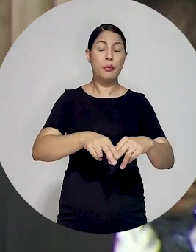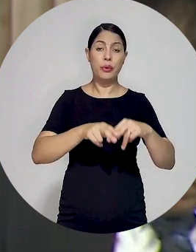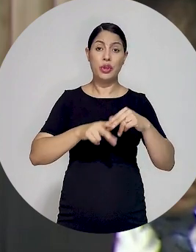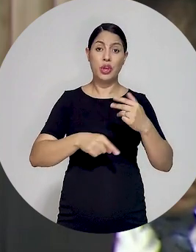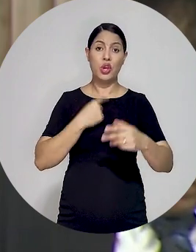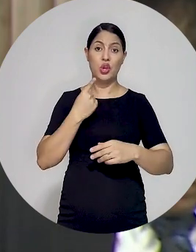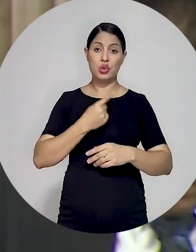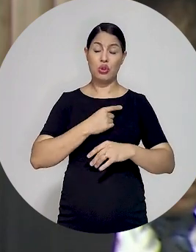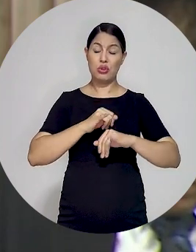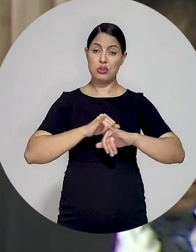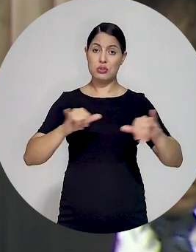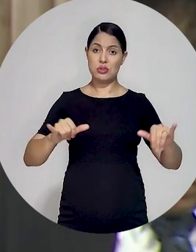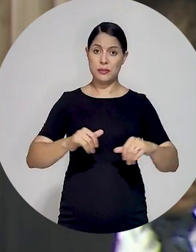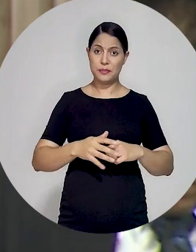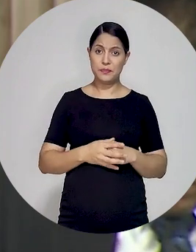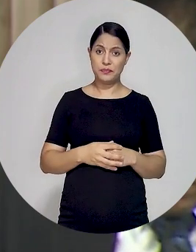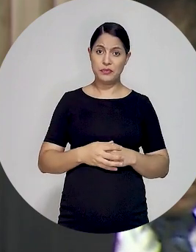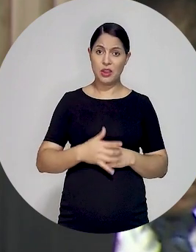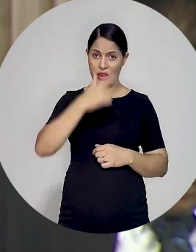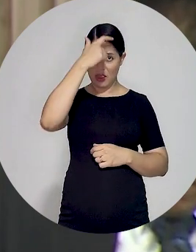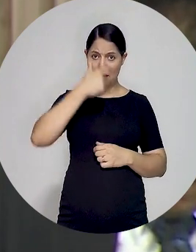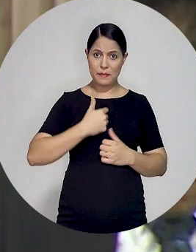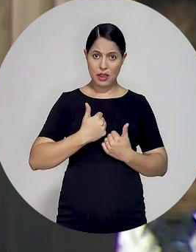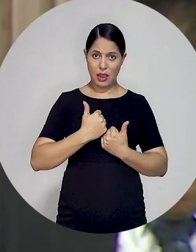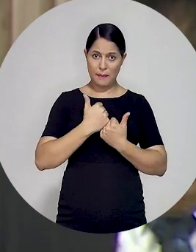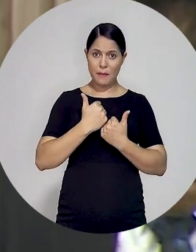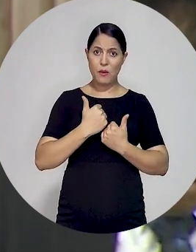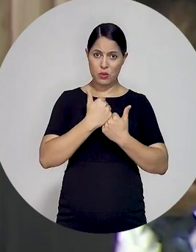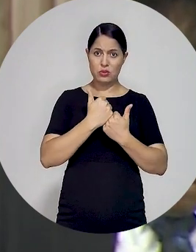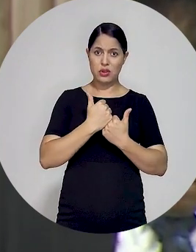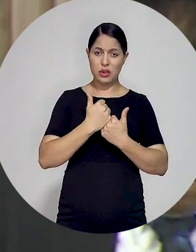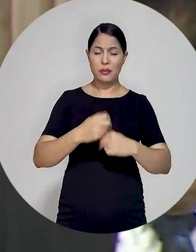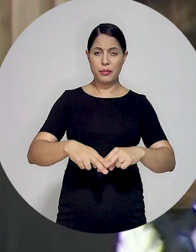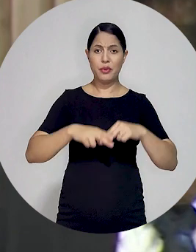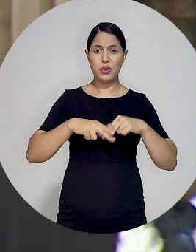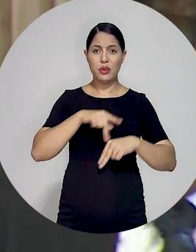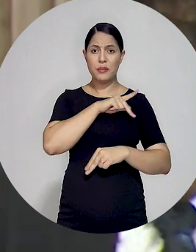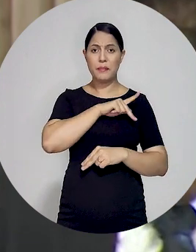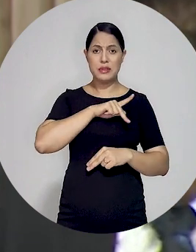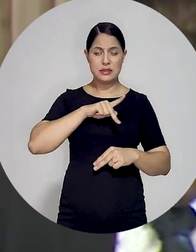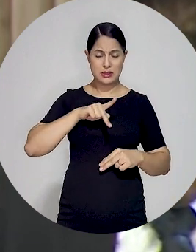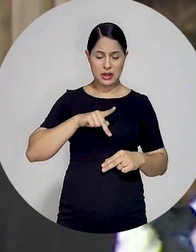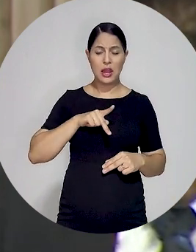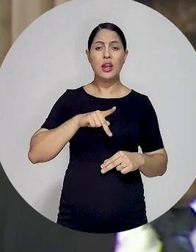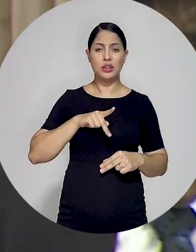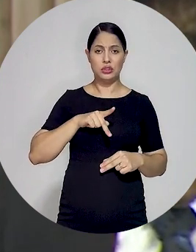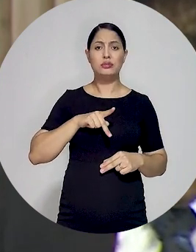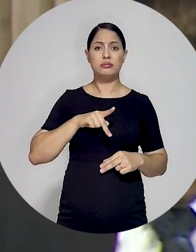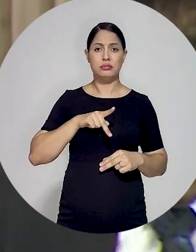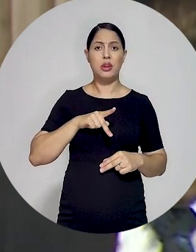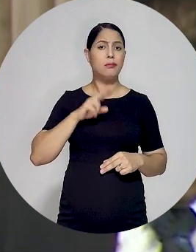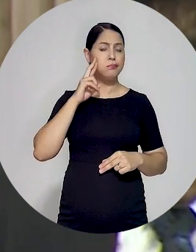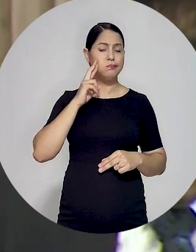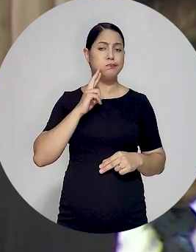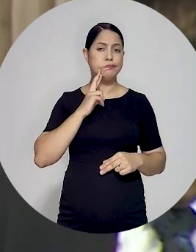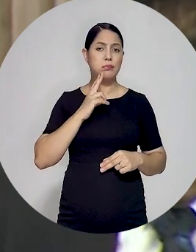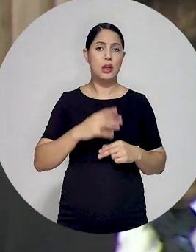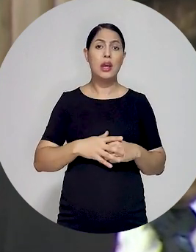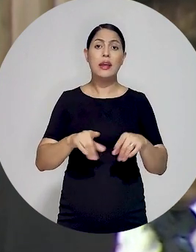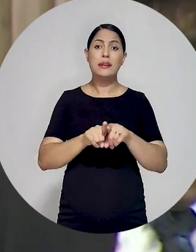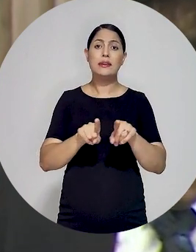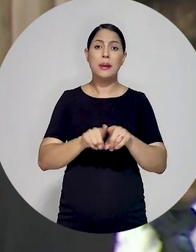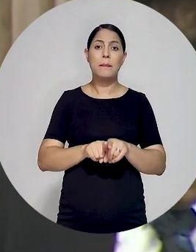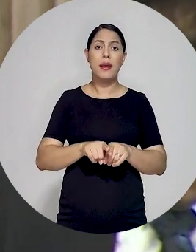advocacia brasileira não só está dizendo que desagrava a mim, que presido a OAB de Rondônia, que